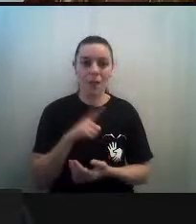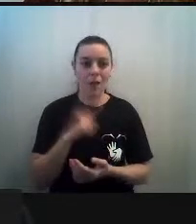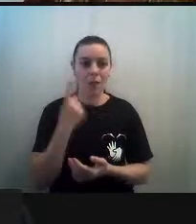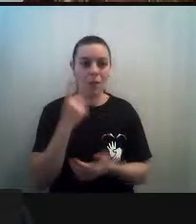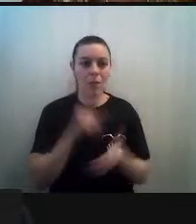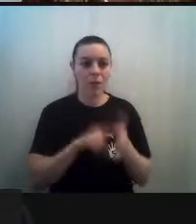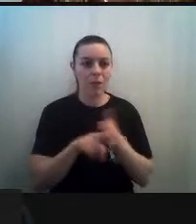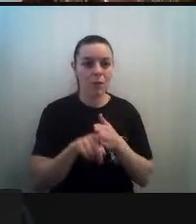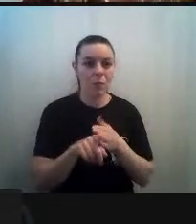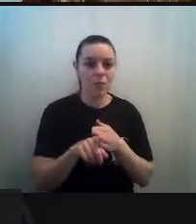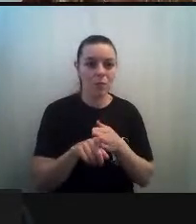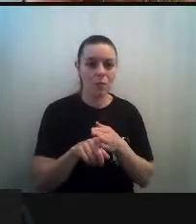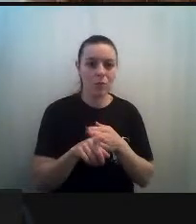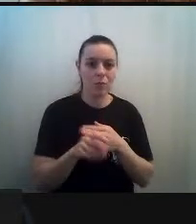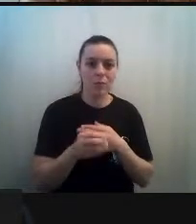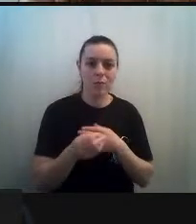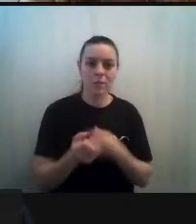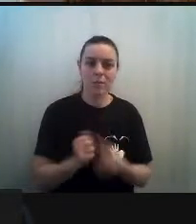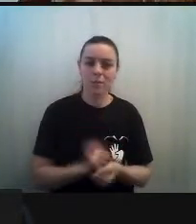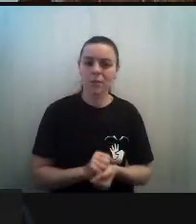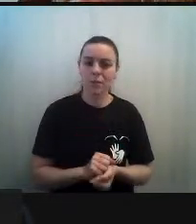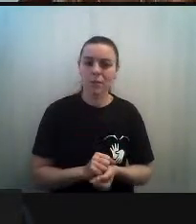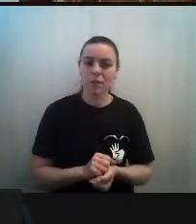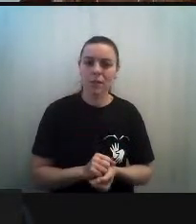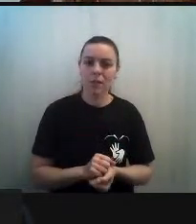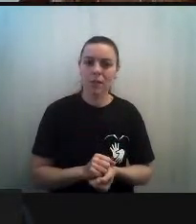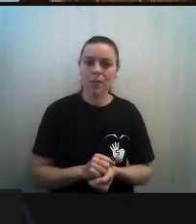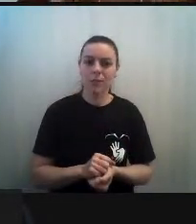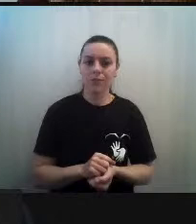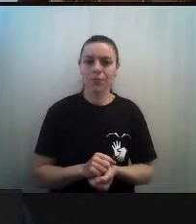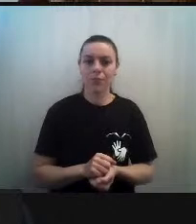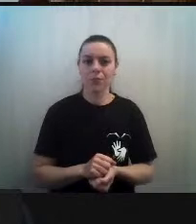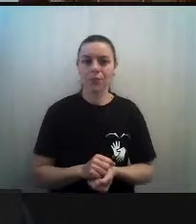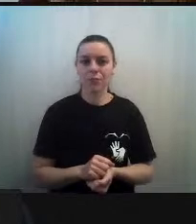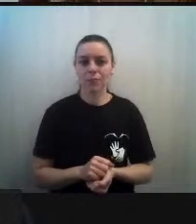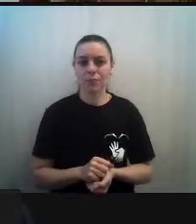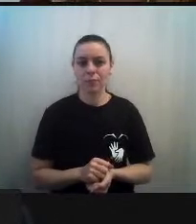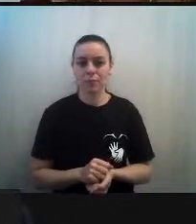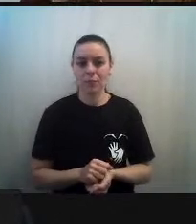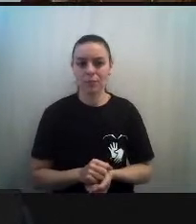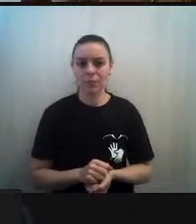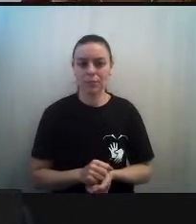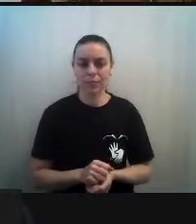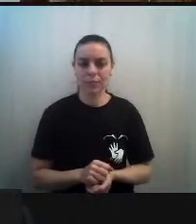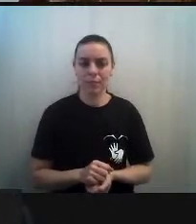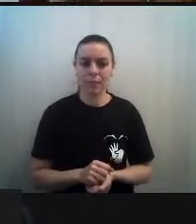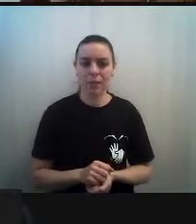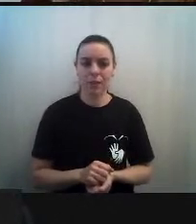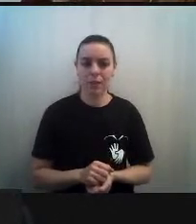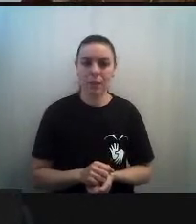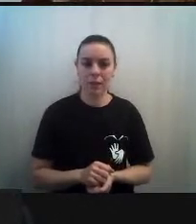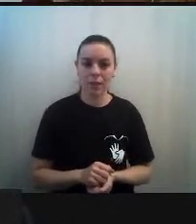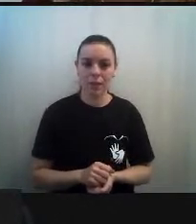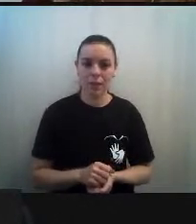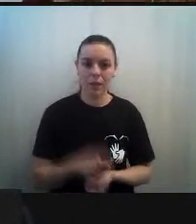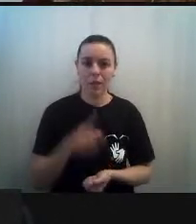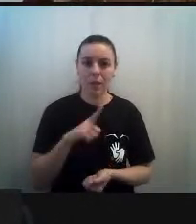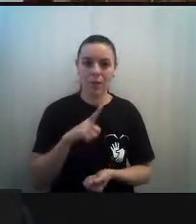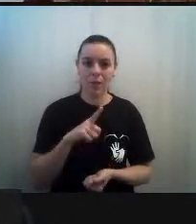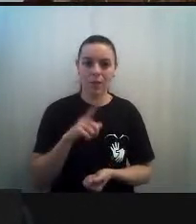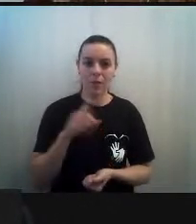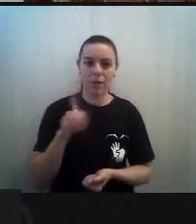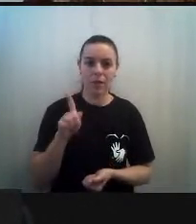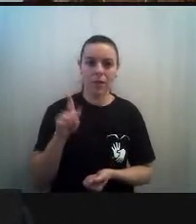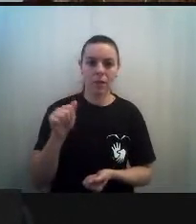trazer, e aí... Elizabeth, me ajuda a direcionar para algumas meninas aqui, tá? Tem uma pergunta da